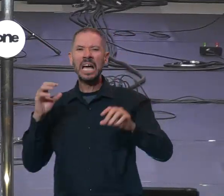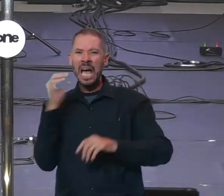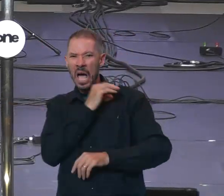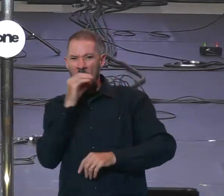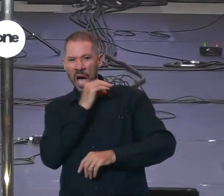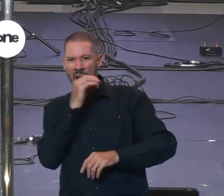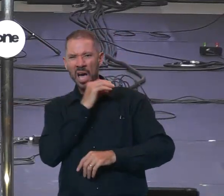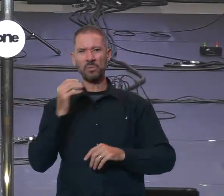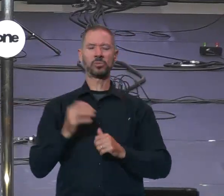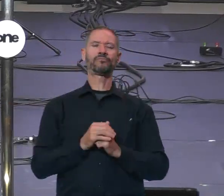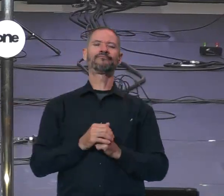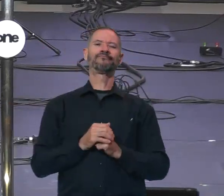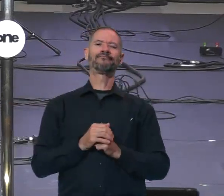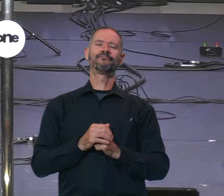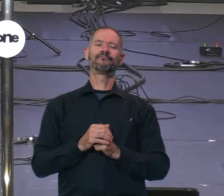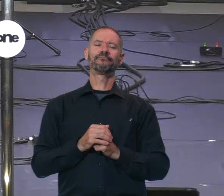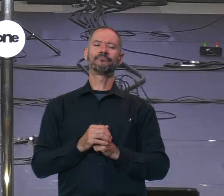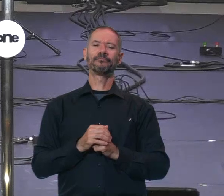rapidinho.